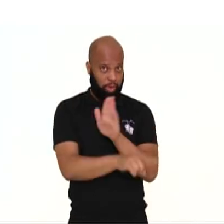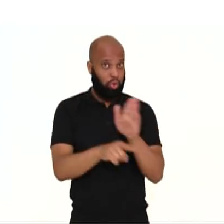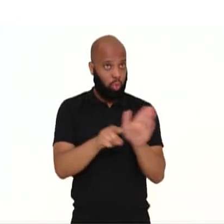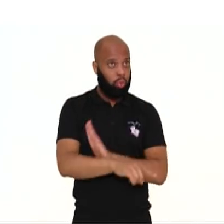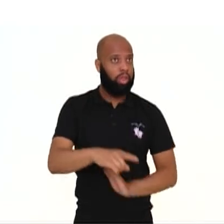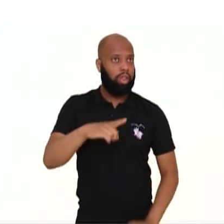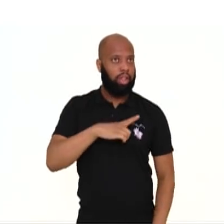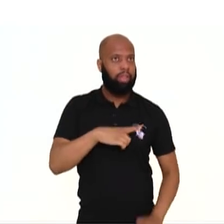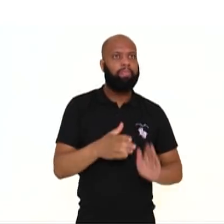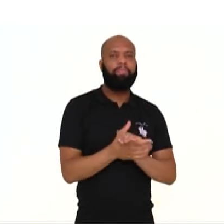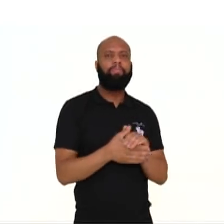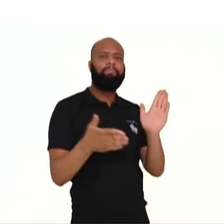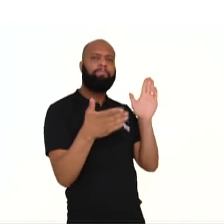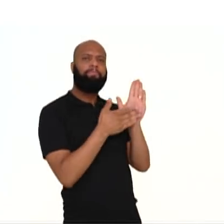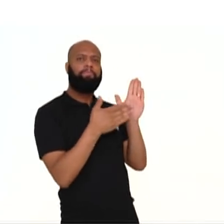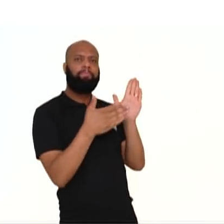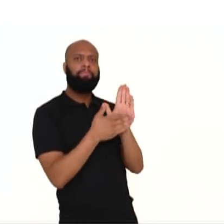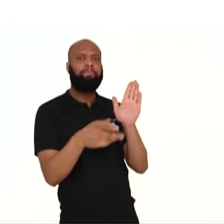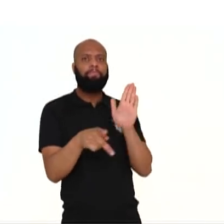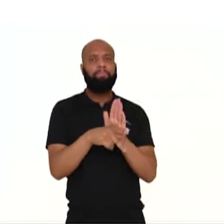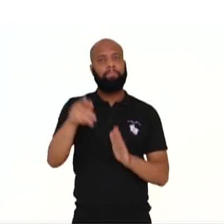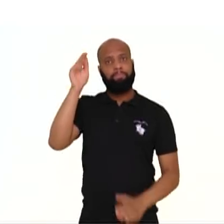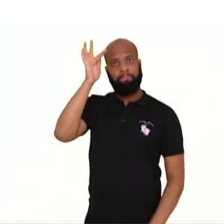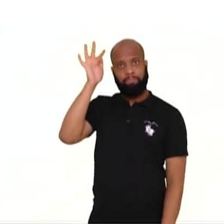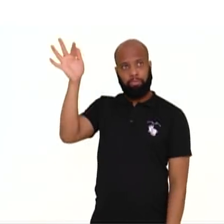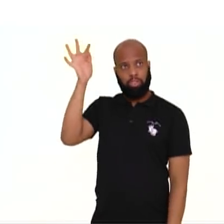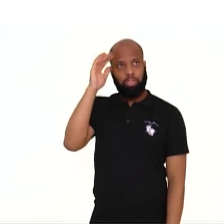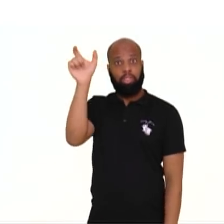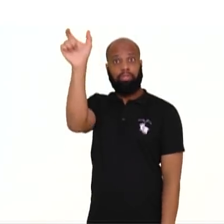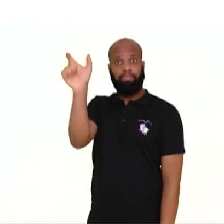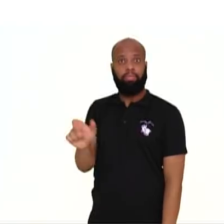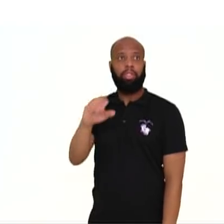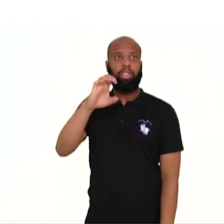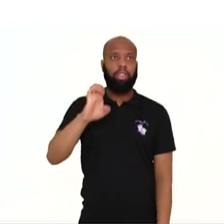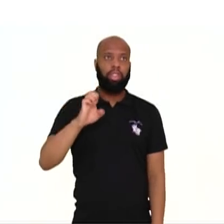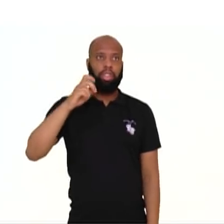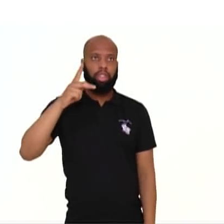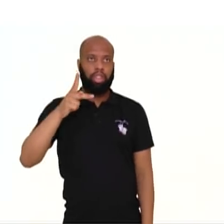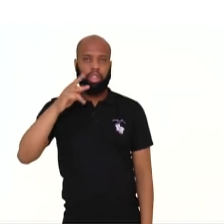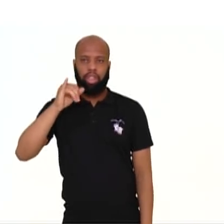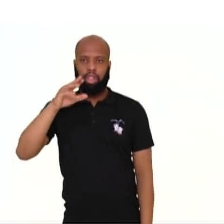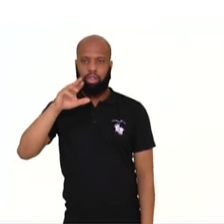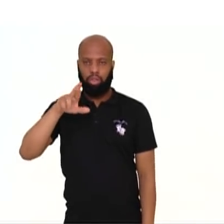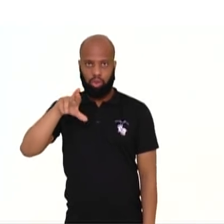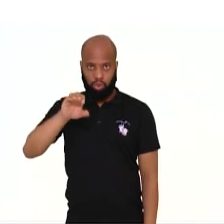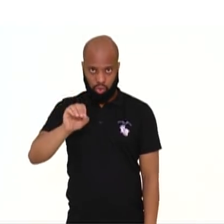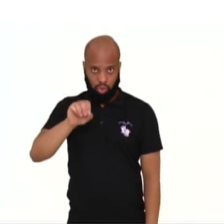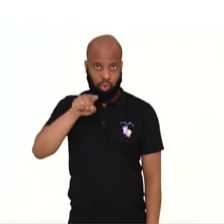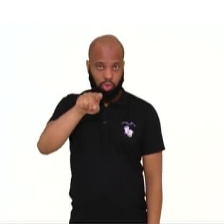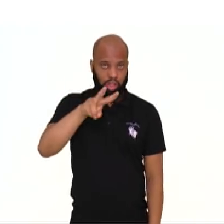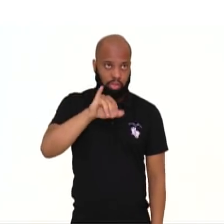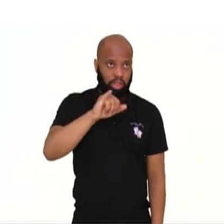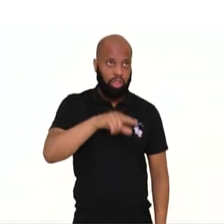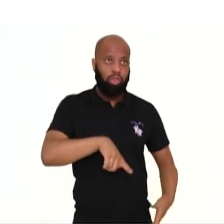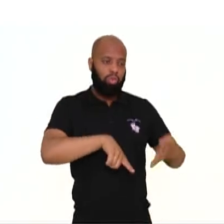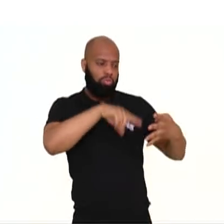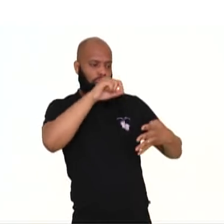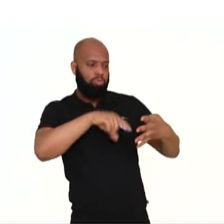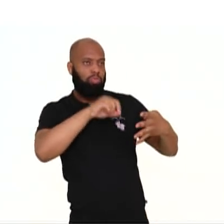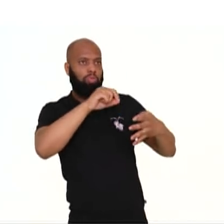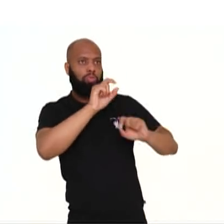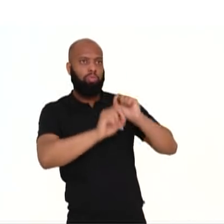os propósitos da filosofia para Epicuro. Você vai marcar aí qual a letrinha que corresponde